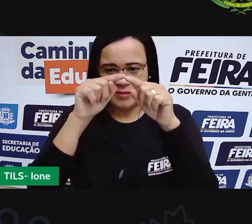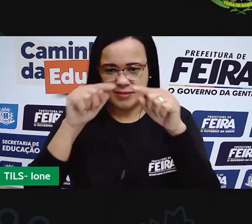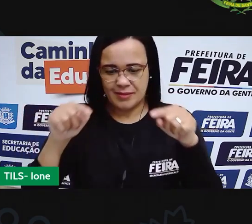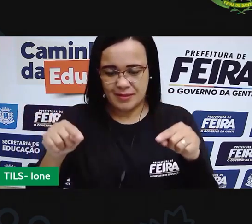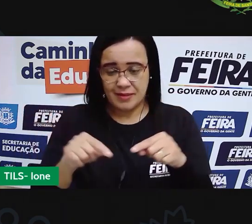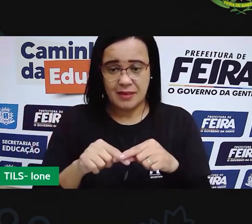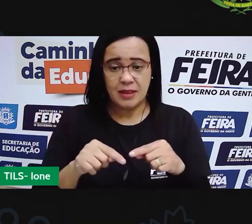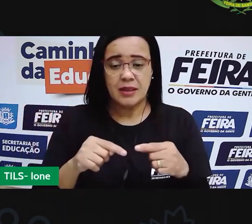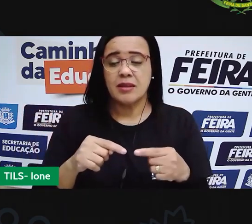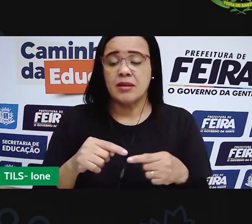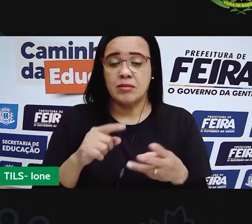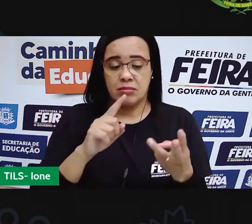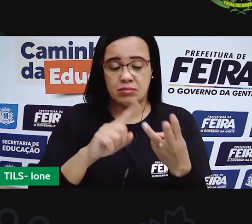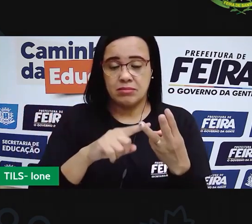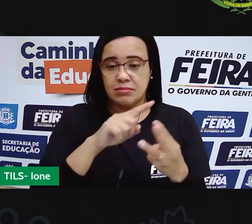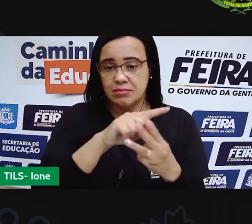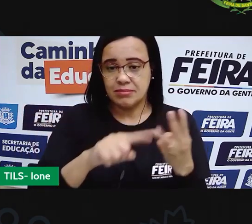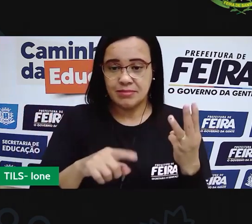três palitos.